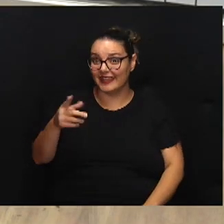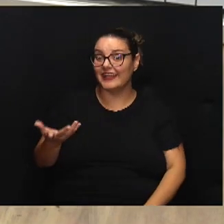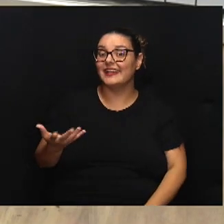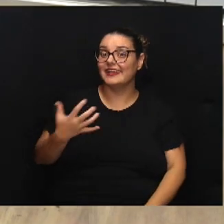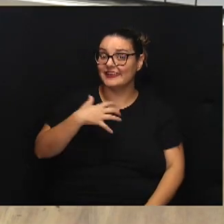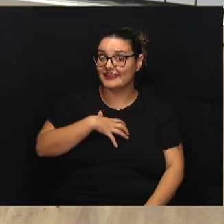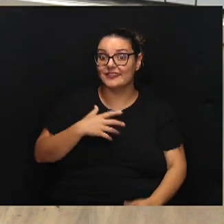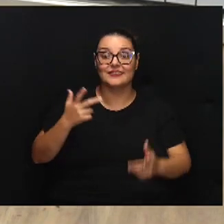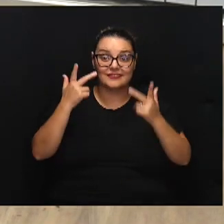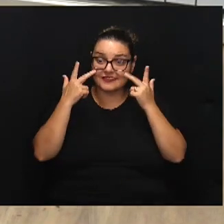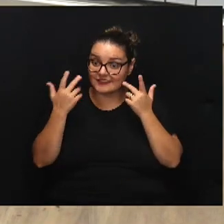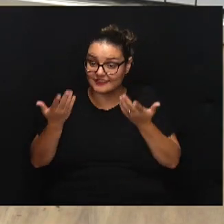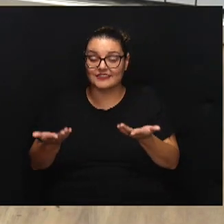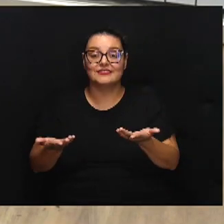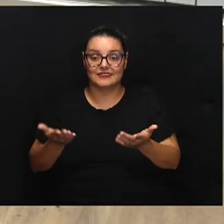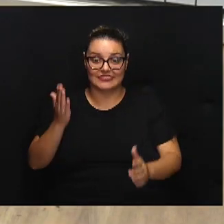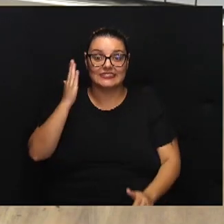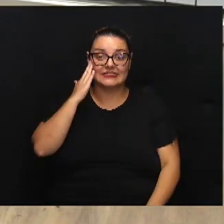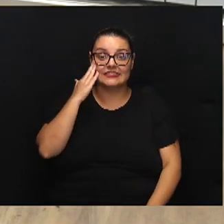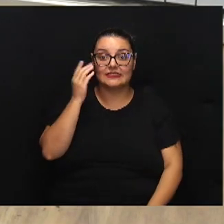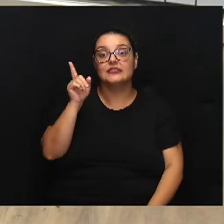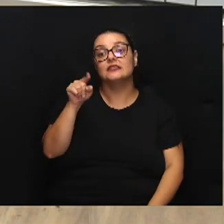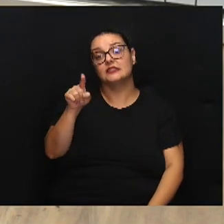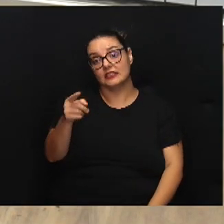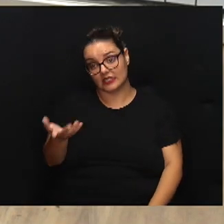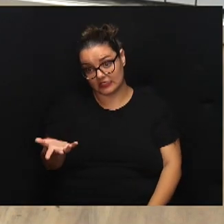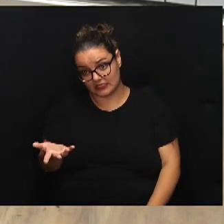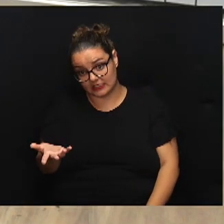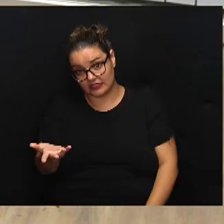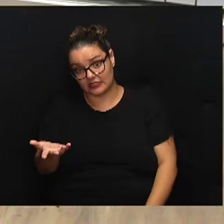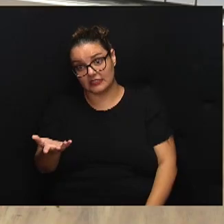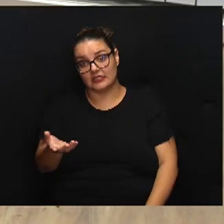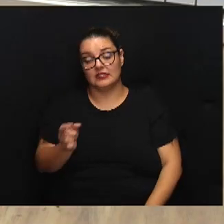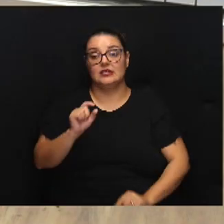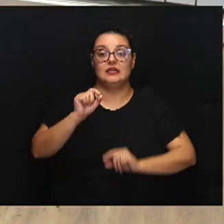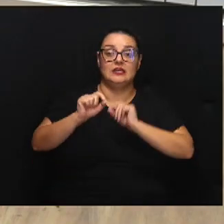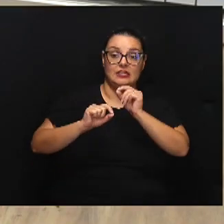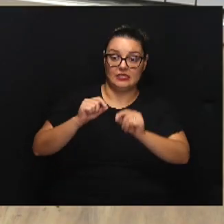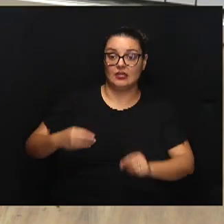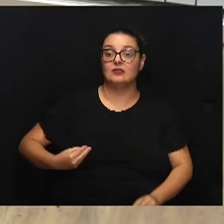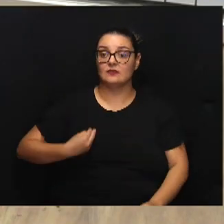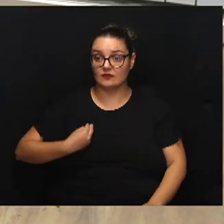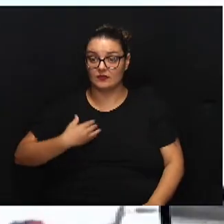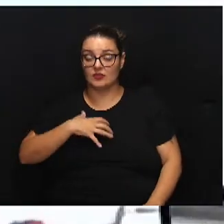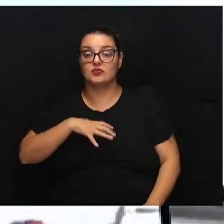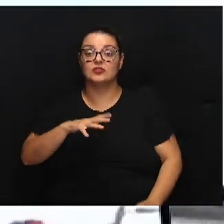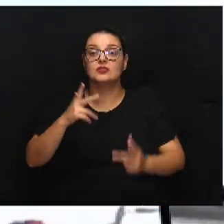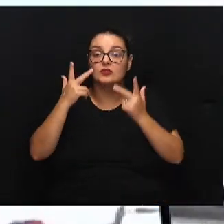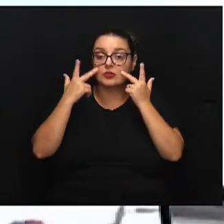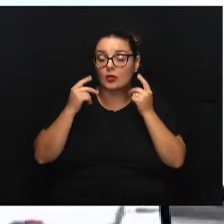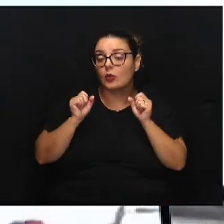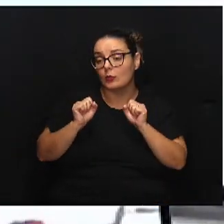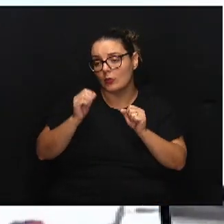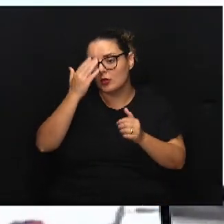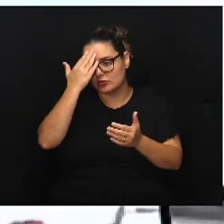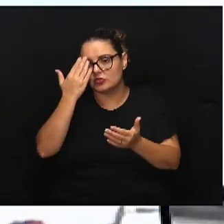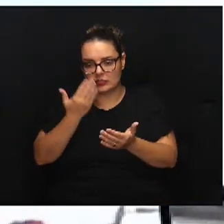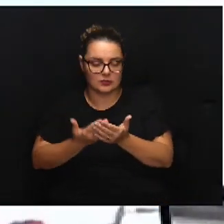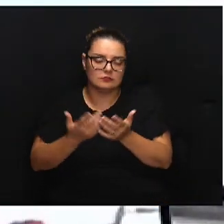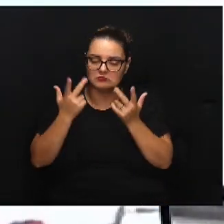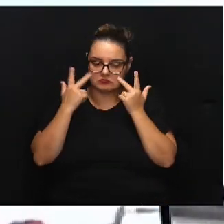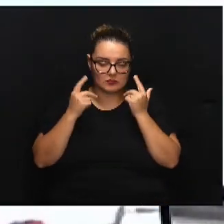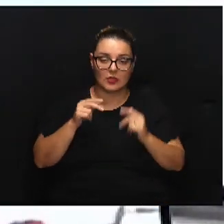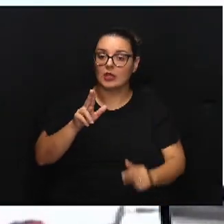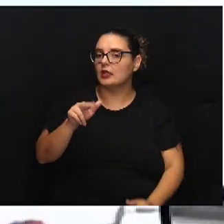uma forma natural, entendeu? E aí, quem viveu isso de forma natural pode acreditar que é natural. Quem